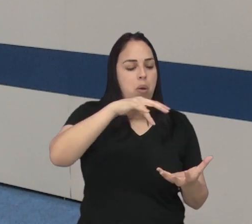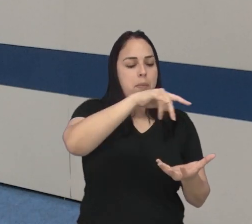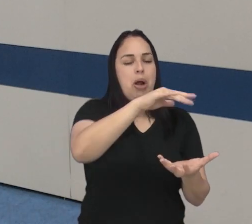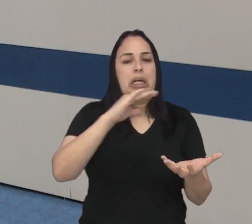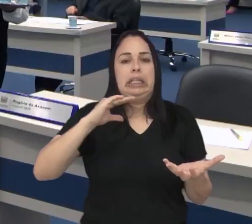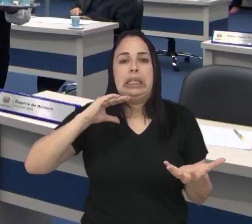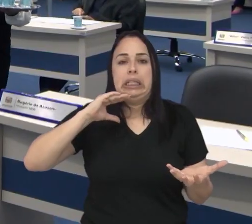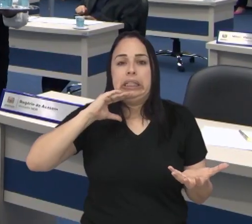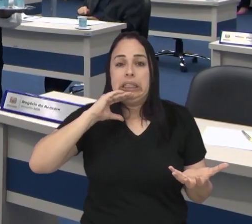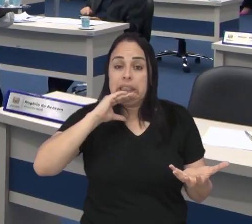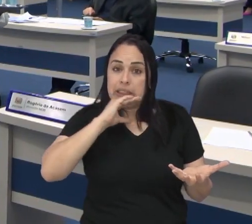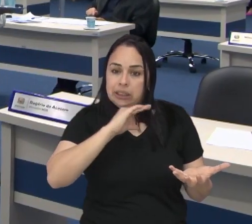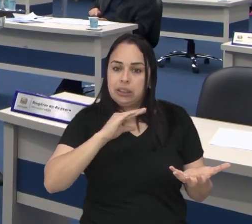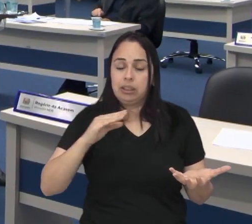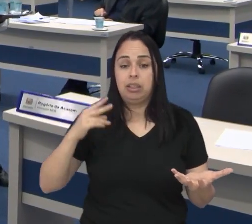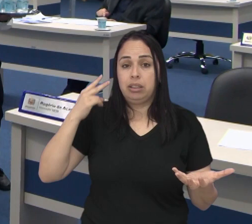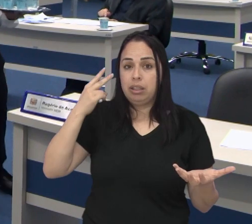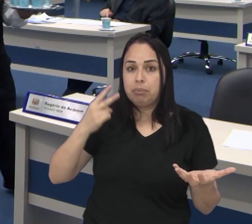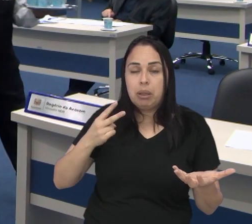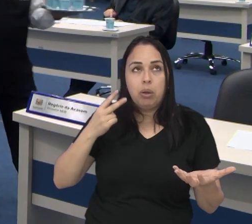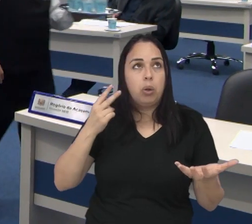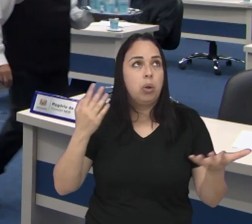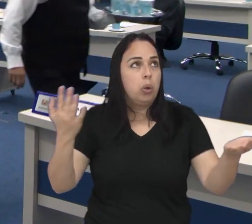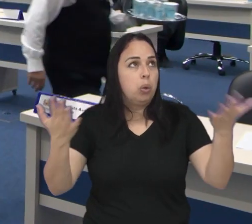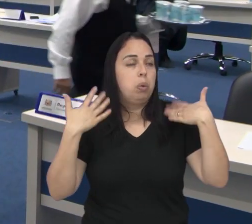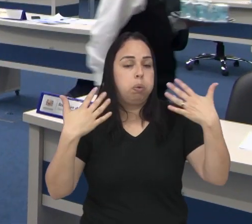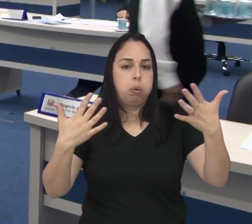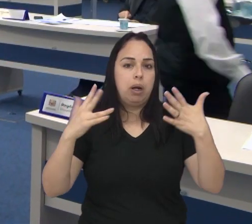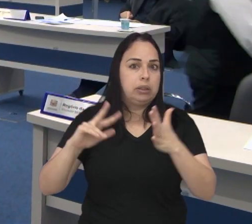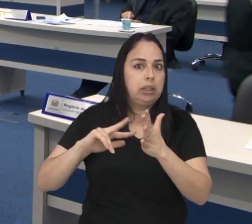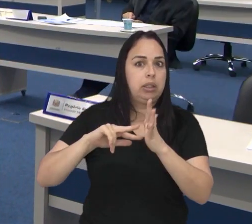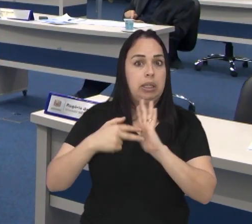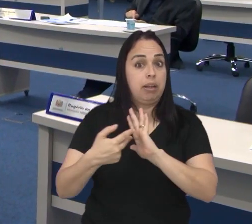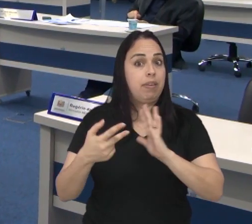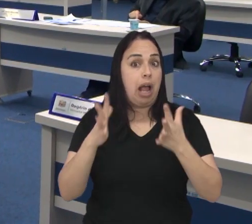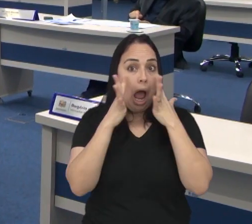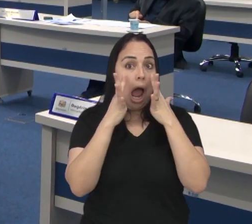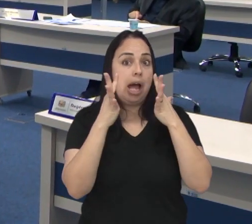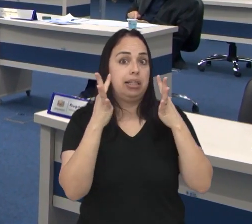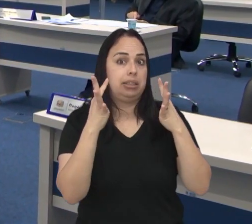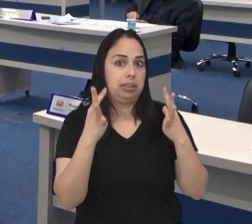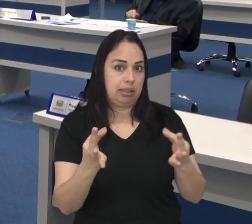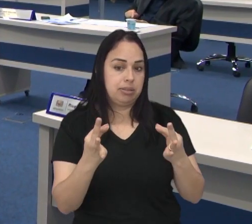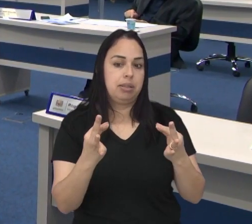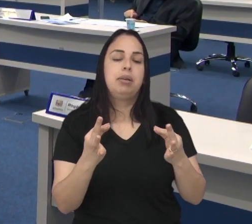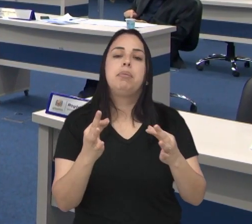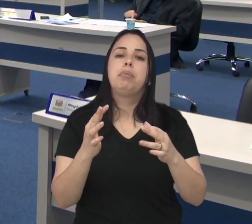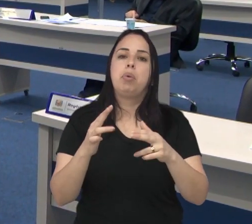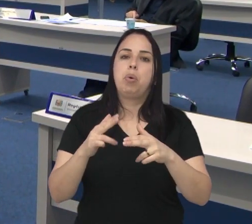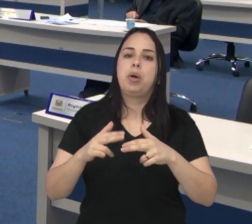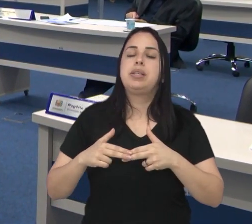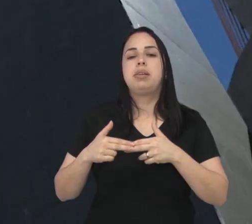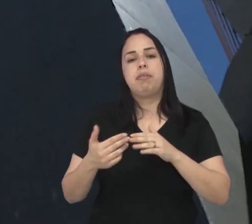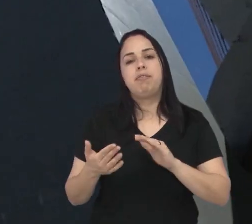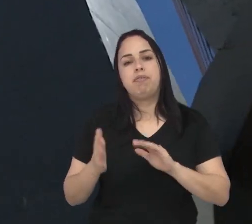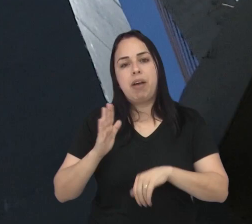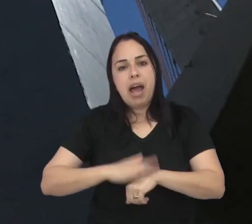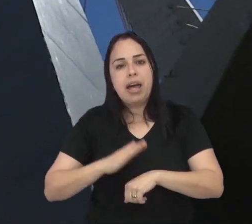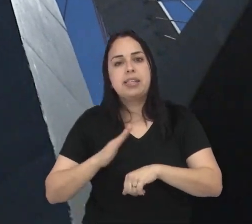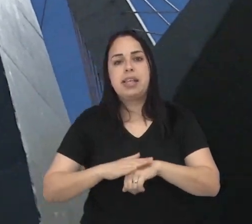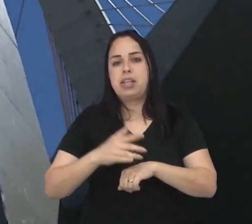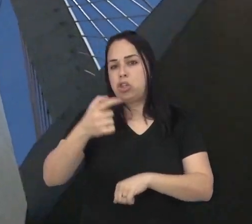aquecimento global. Para os parlamentares, o calor fora de época é um sinal de alerta e cabe às autoridades